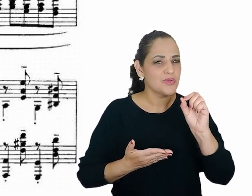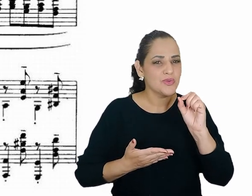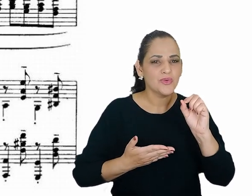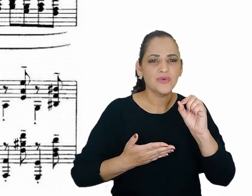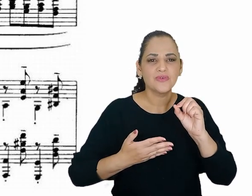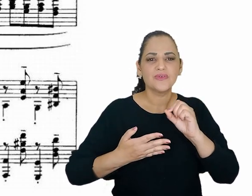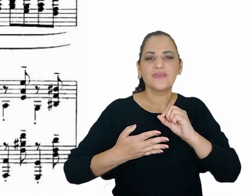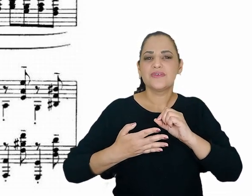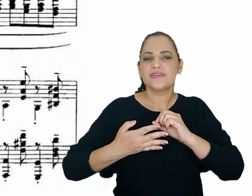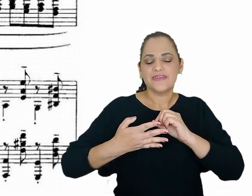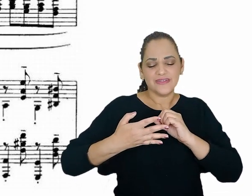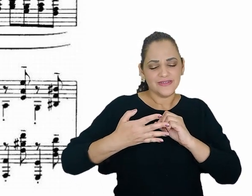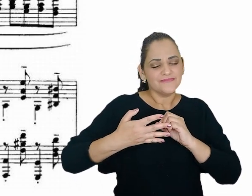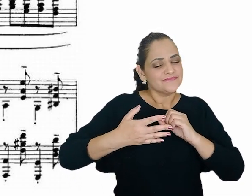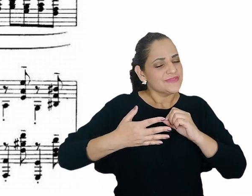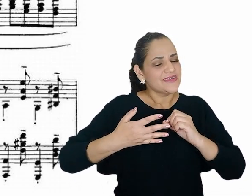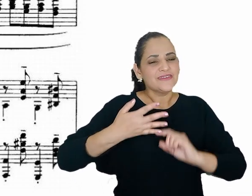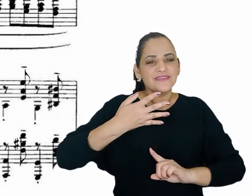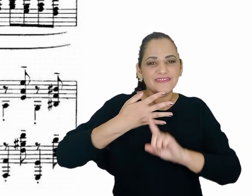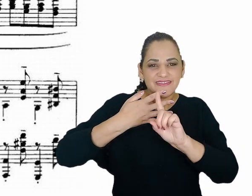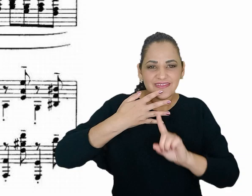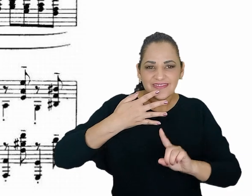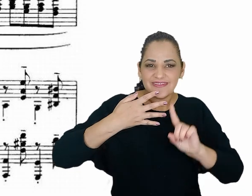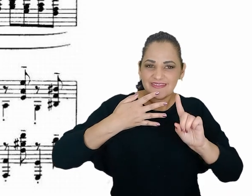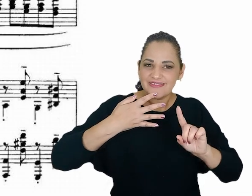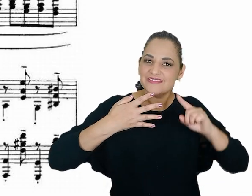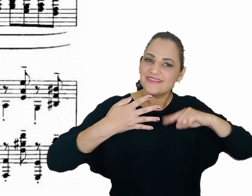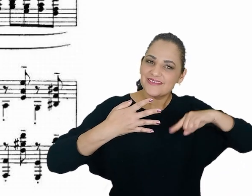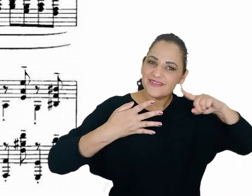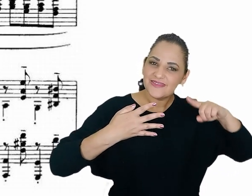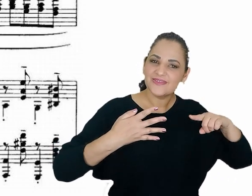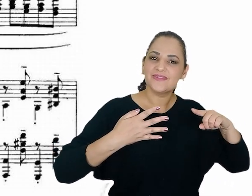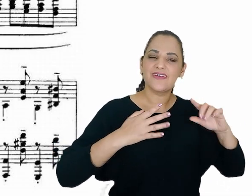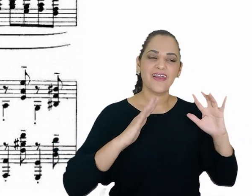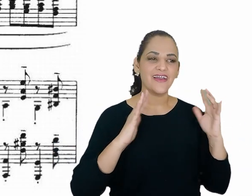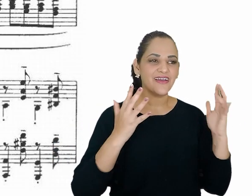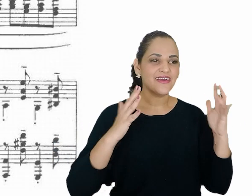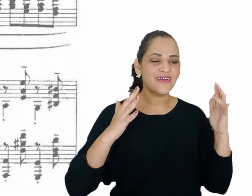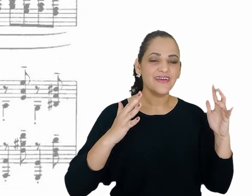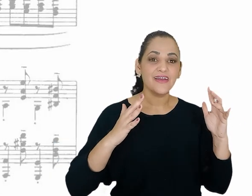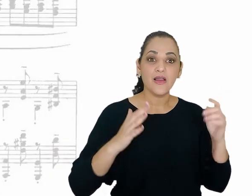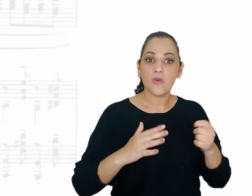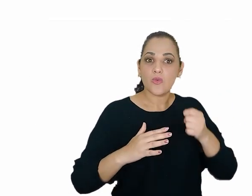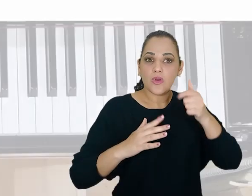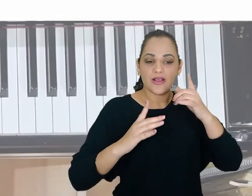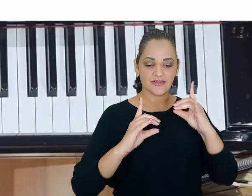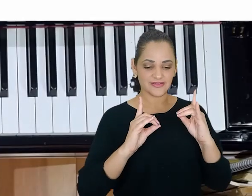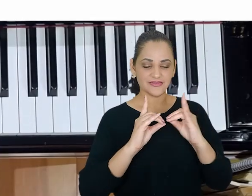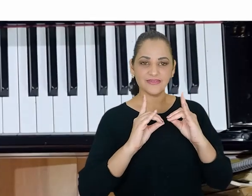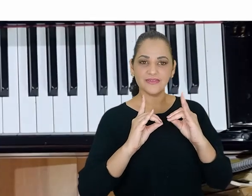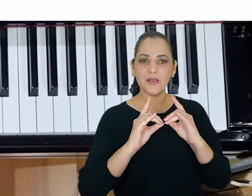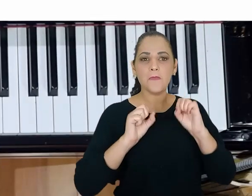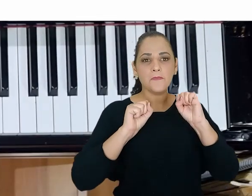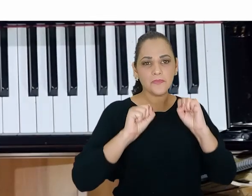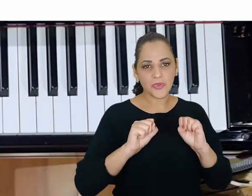solenes e quase fúnebres, que podem simular os sinos de Moscou.